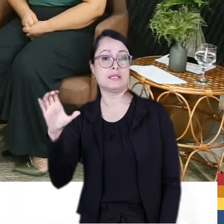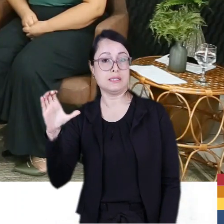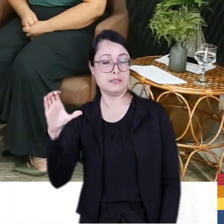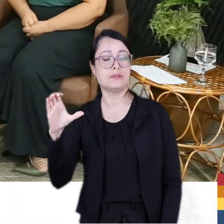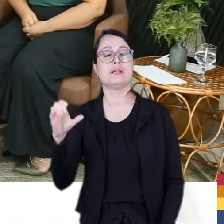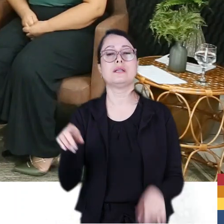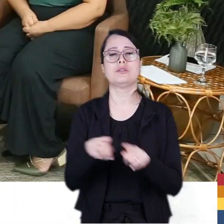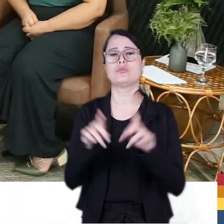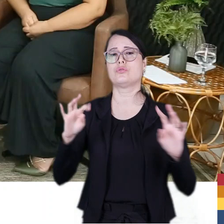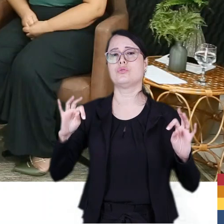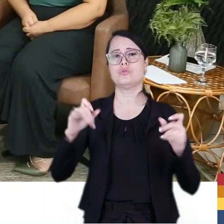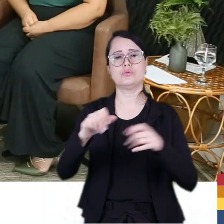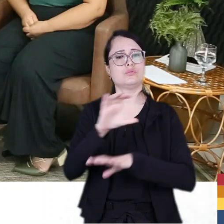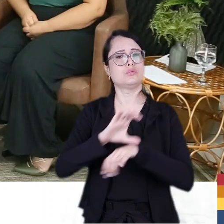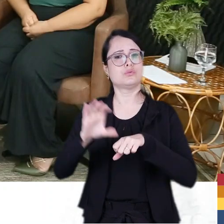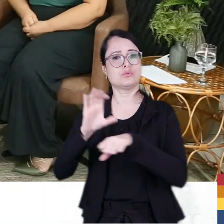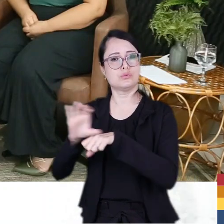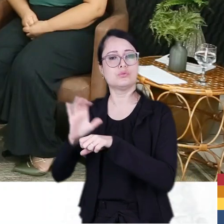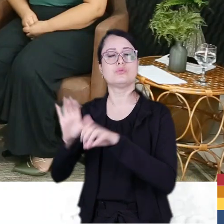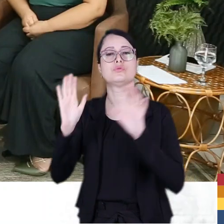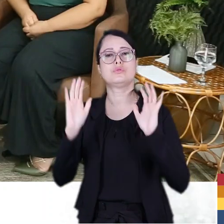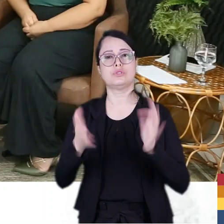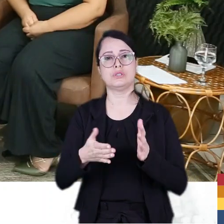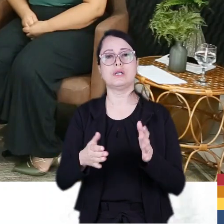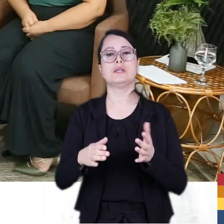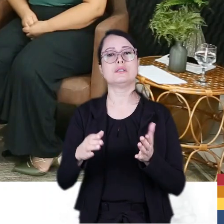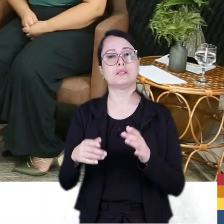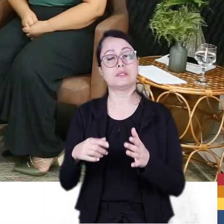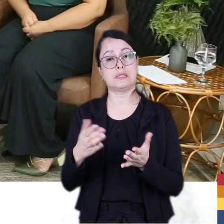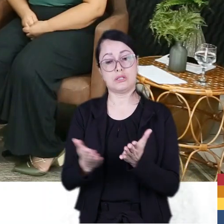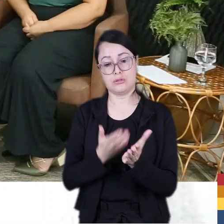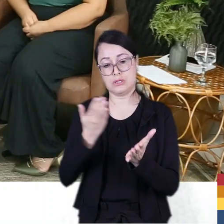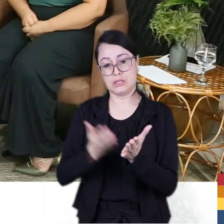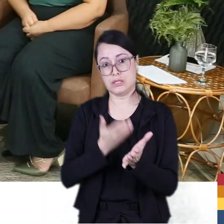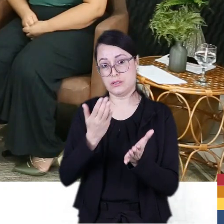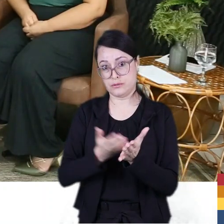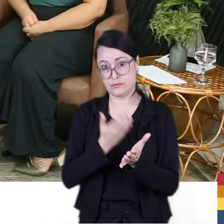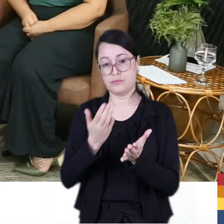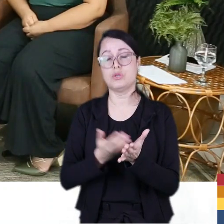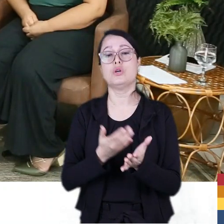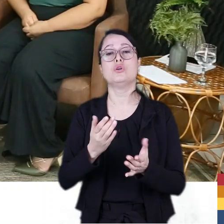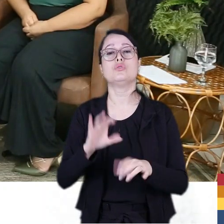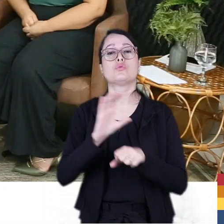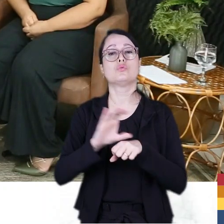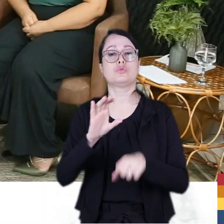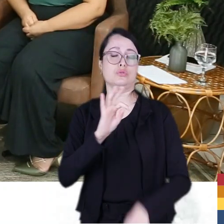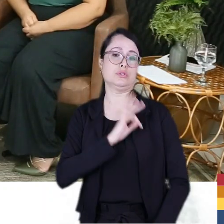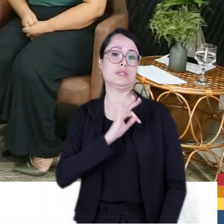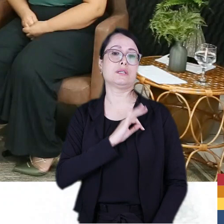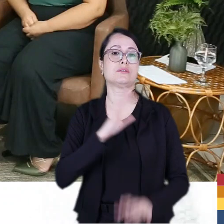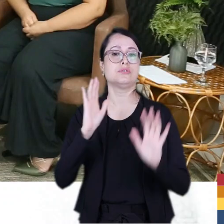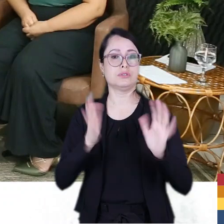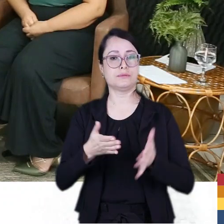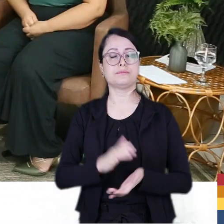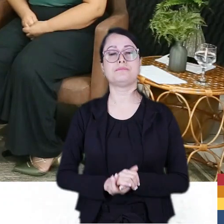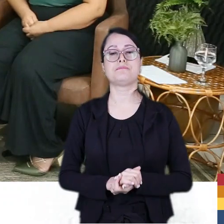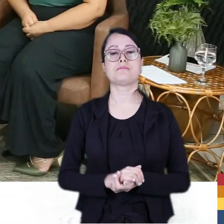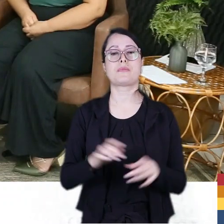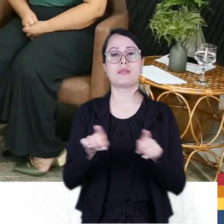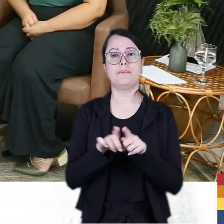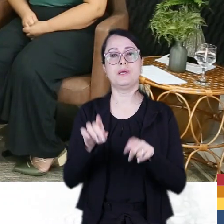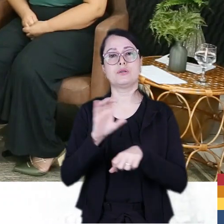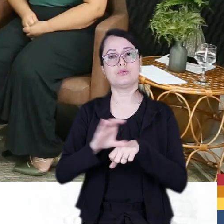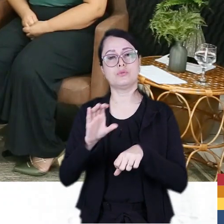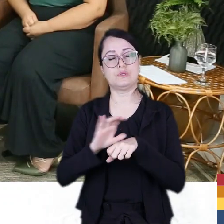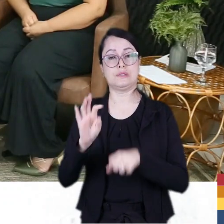aos estudantes egressos do ensino médio e mesmo aos estudantes que fizeram modalidade de jovens e adultos o EJATEC e